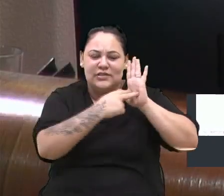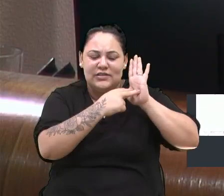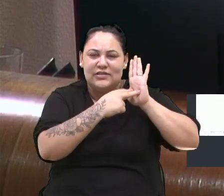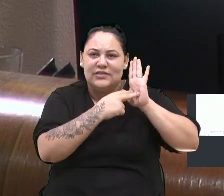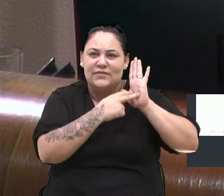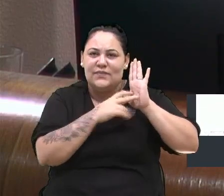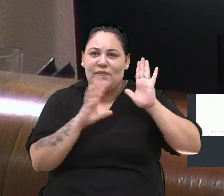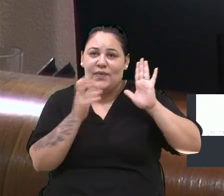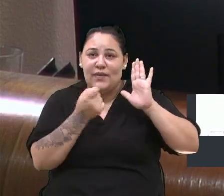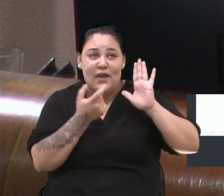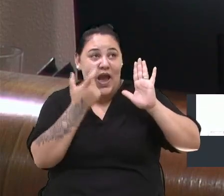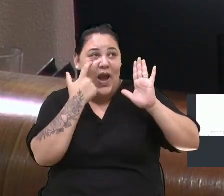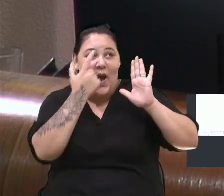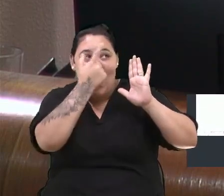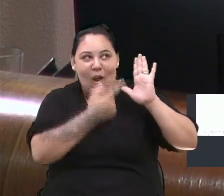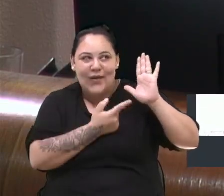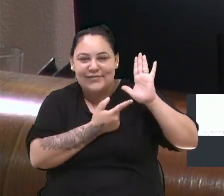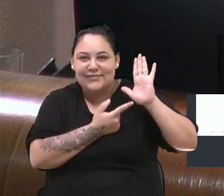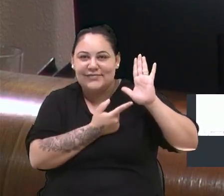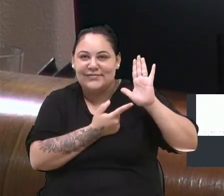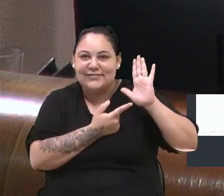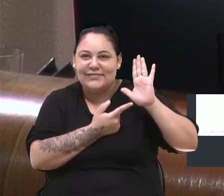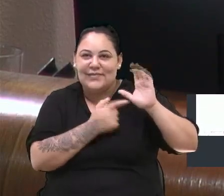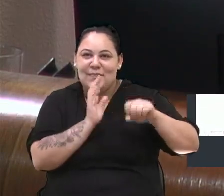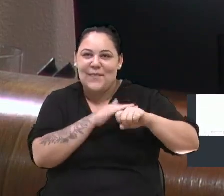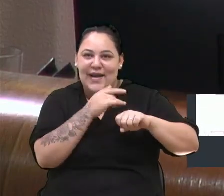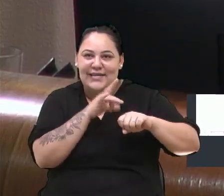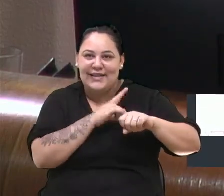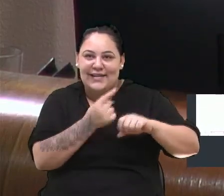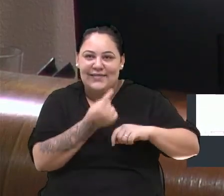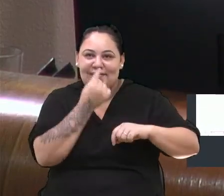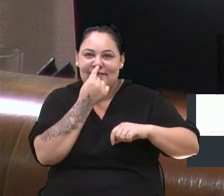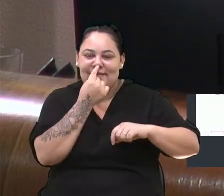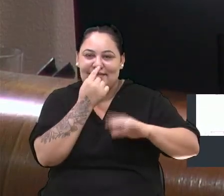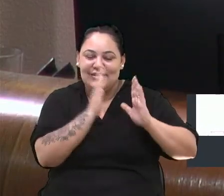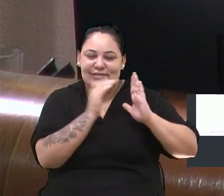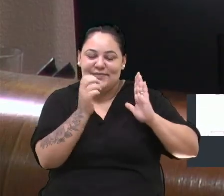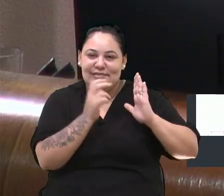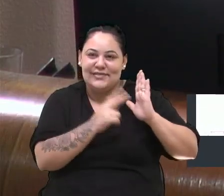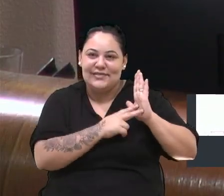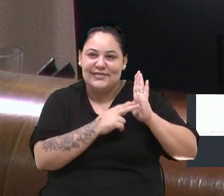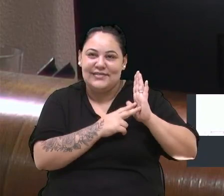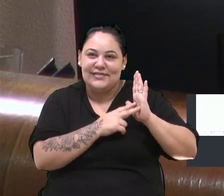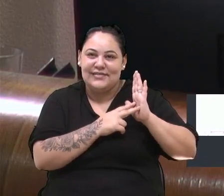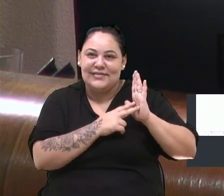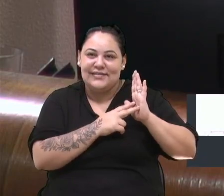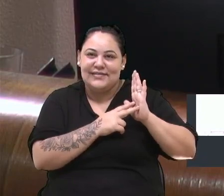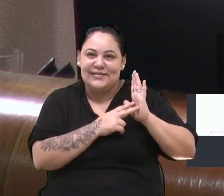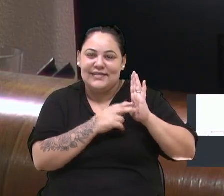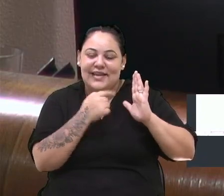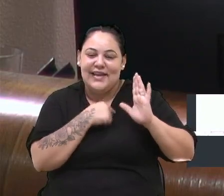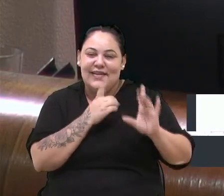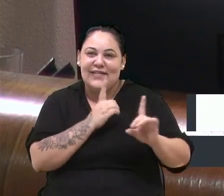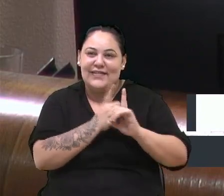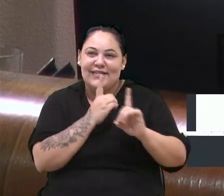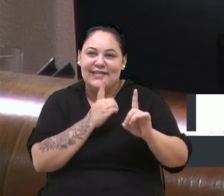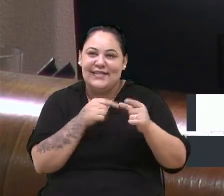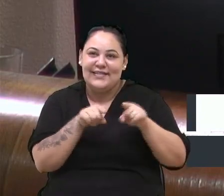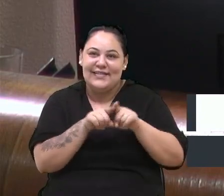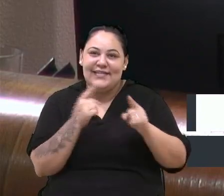os nossos olhos vão para onde a gente mais tem afinidade, já me chama a atenção, de lenço ali, que eu encontrei, inclusive, um